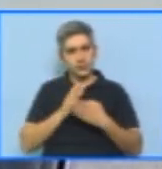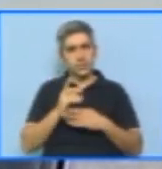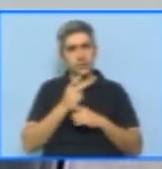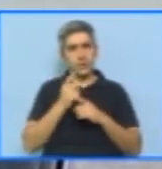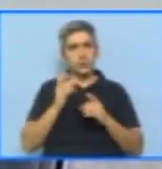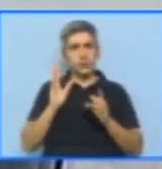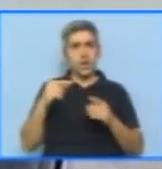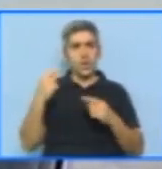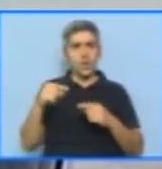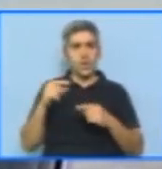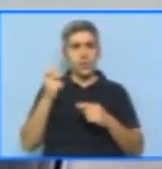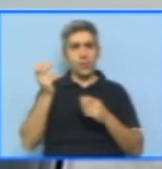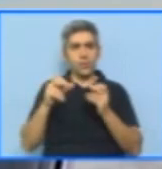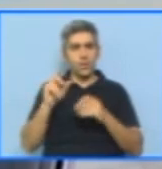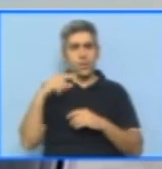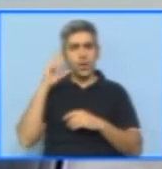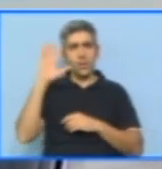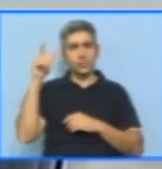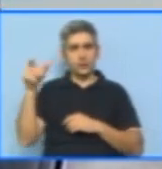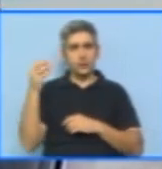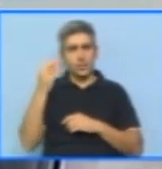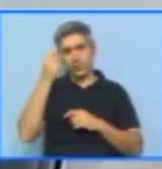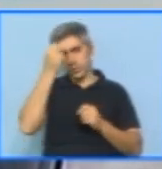já existiram outros acontecimentos que fizeram